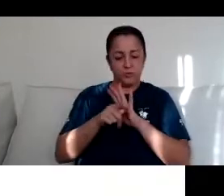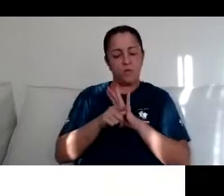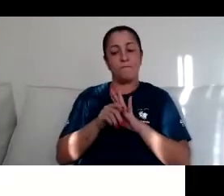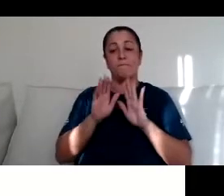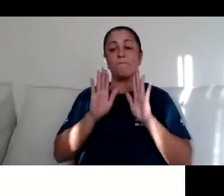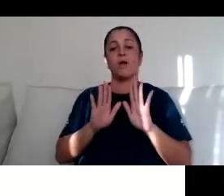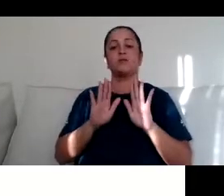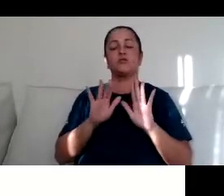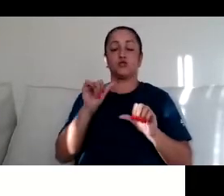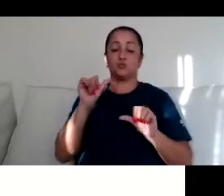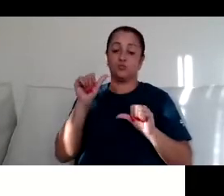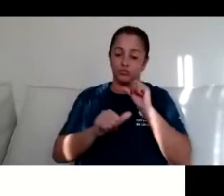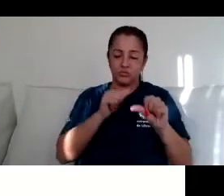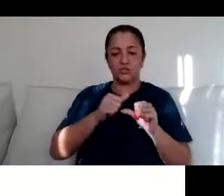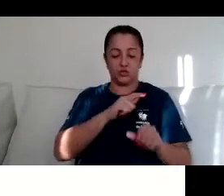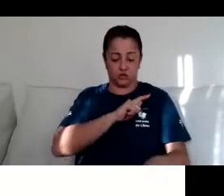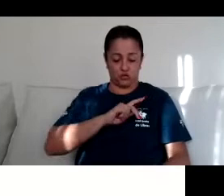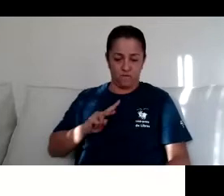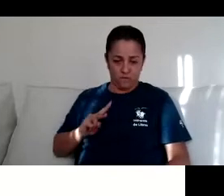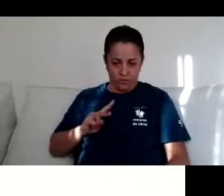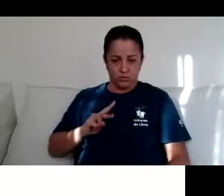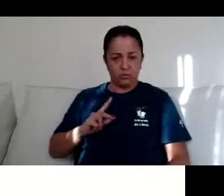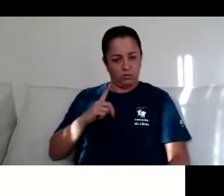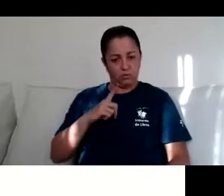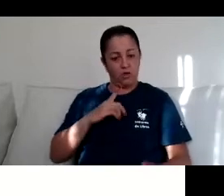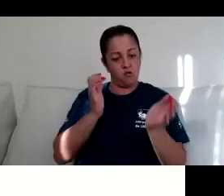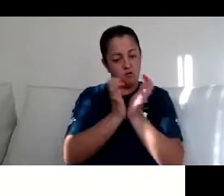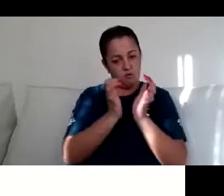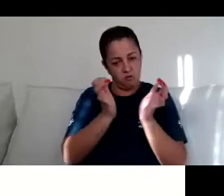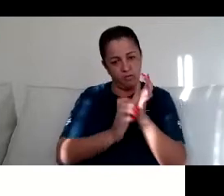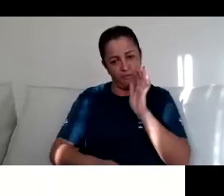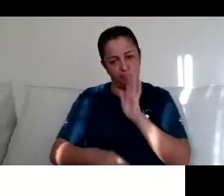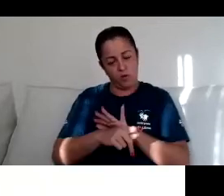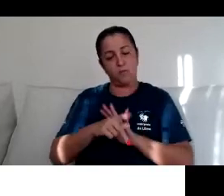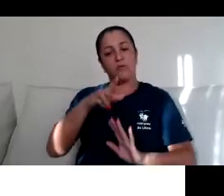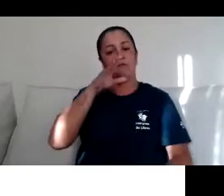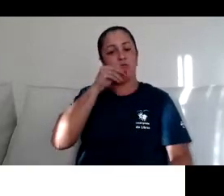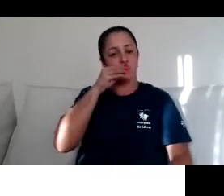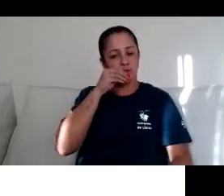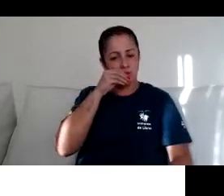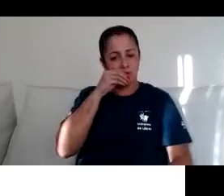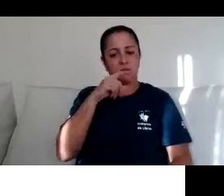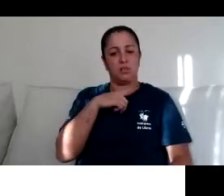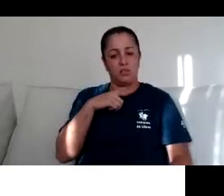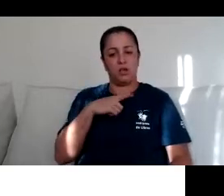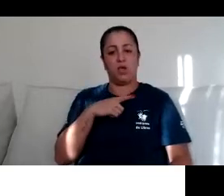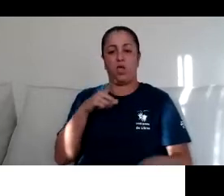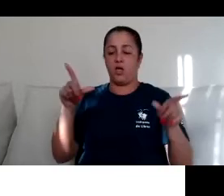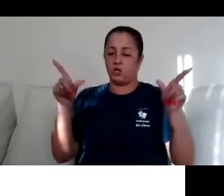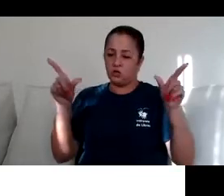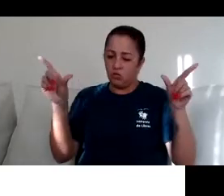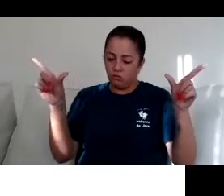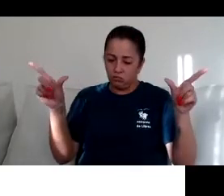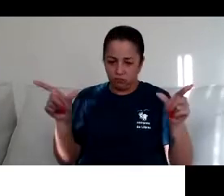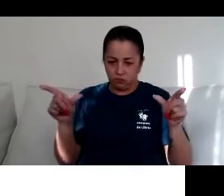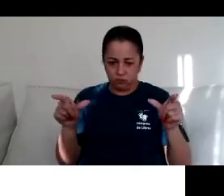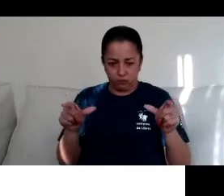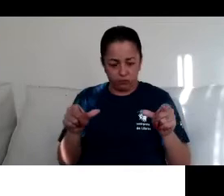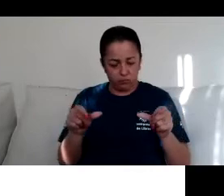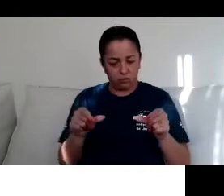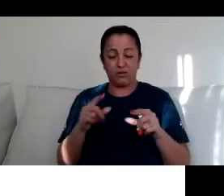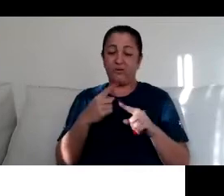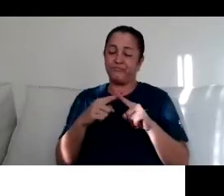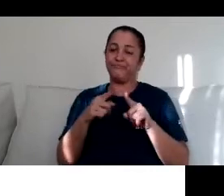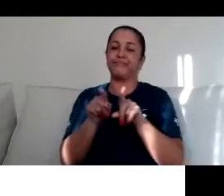de governo, o nosso quadro de funcionários é drasticamente reduzido, assim como o orçamento do Centro de